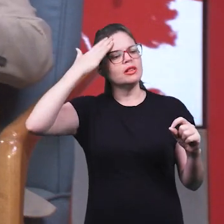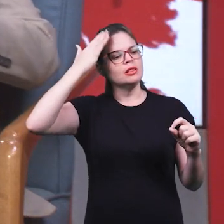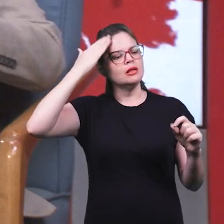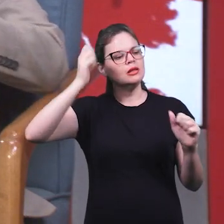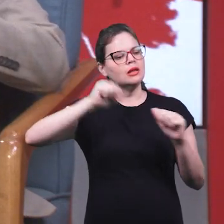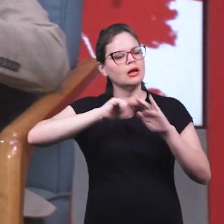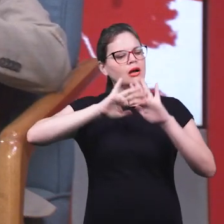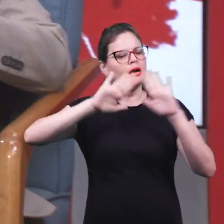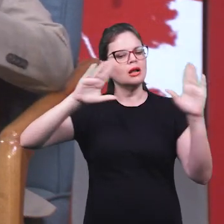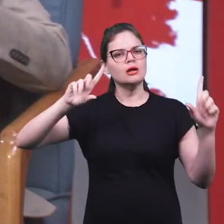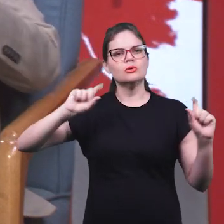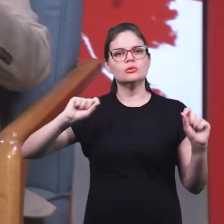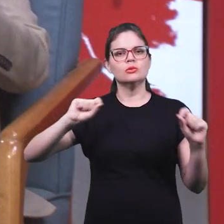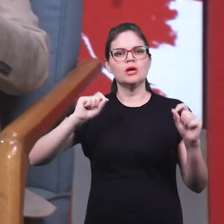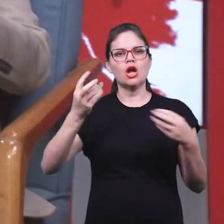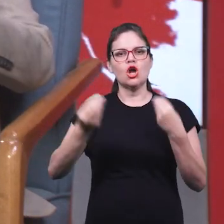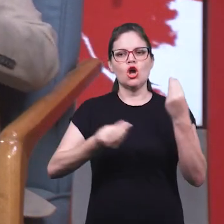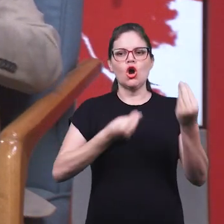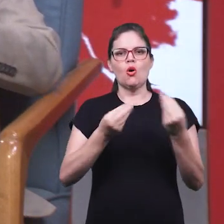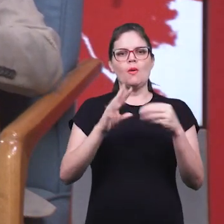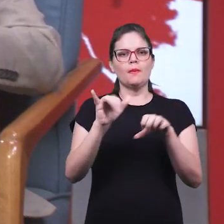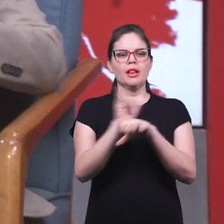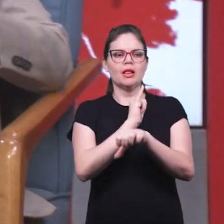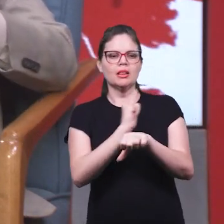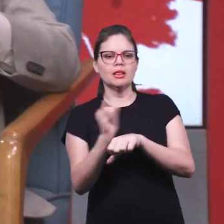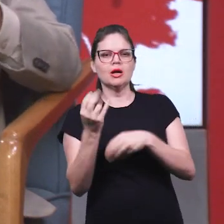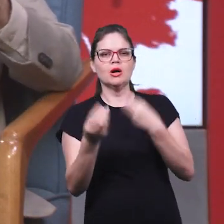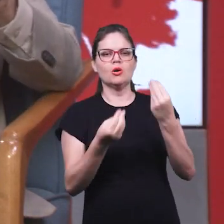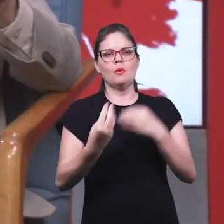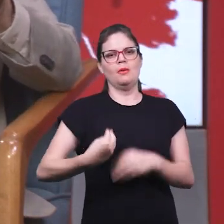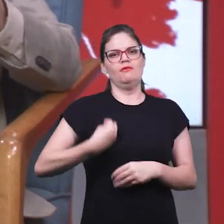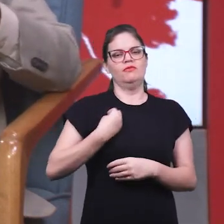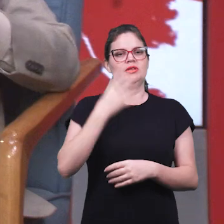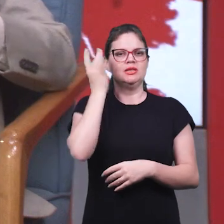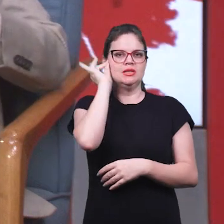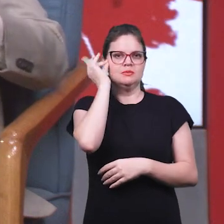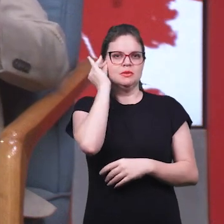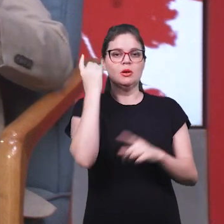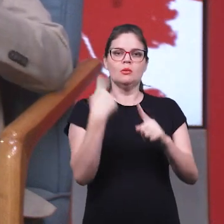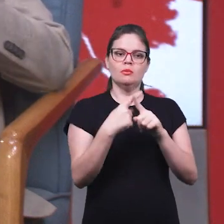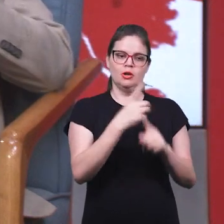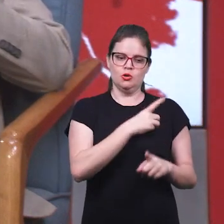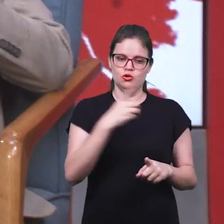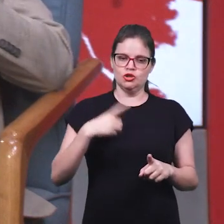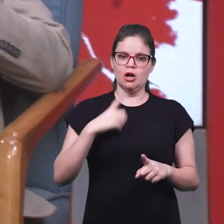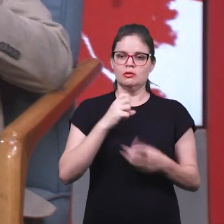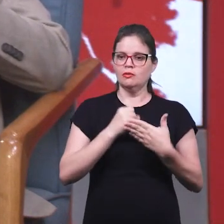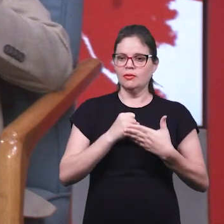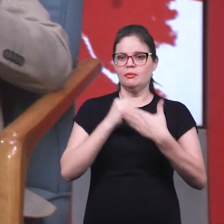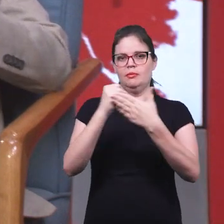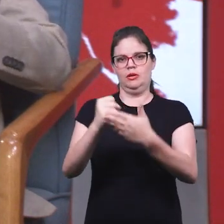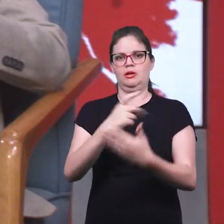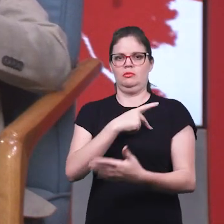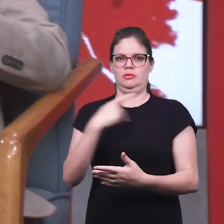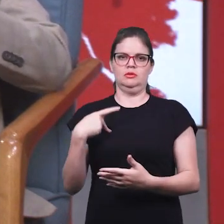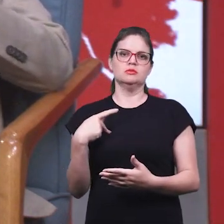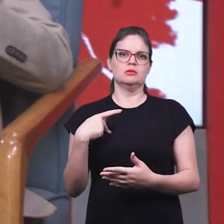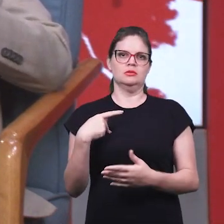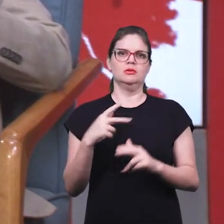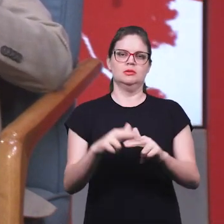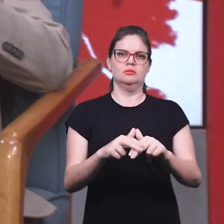entender aquilo que é espiritual para lidar com isso na igreja, porque ele vai ser o complemento do ministério. Por